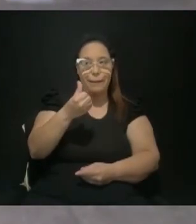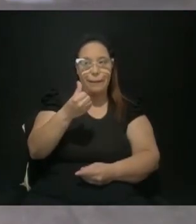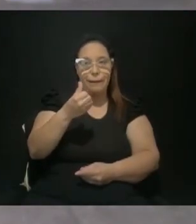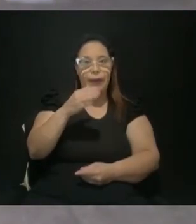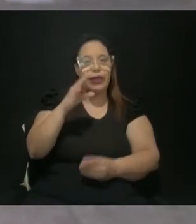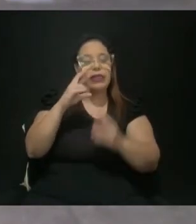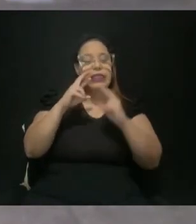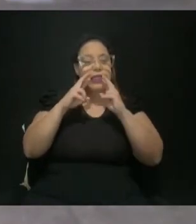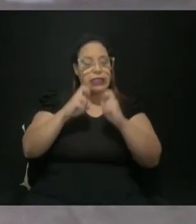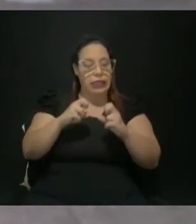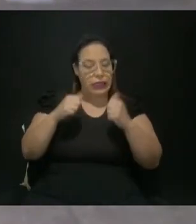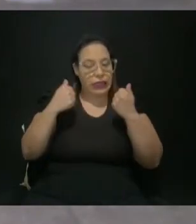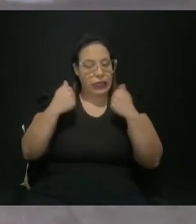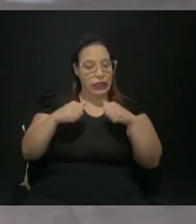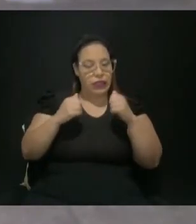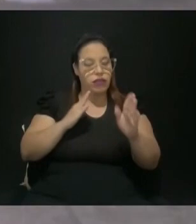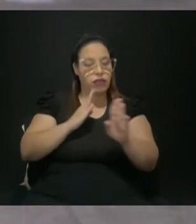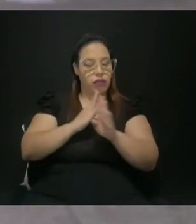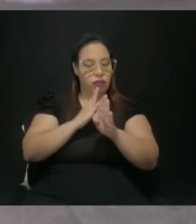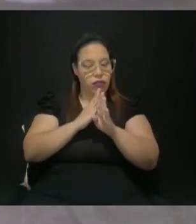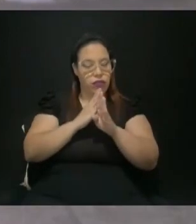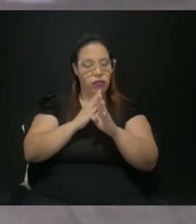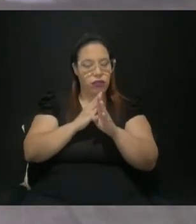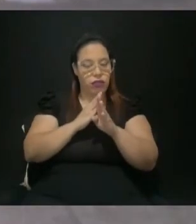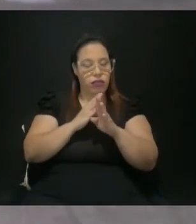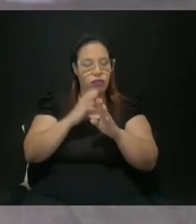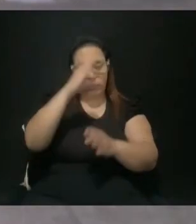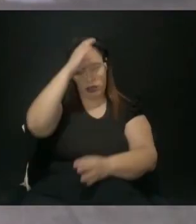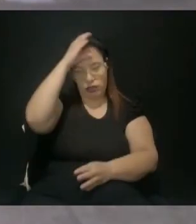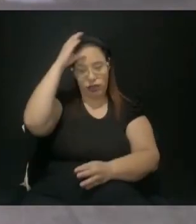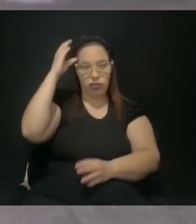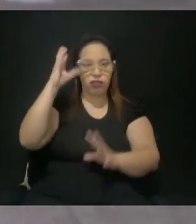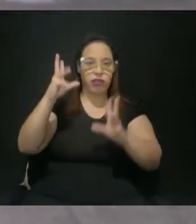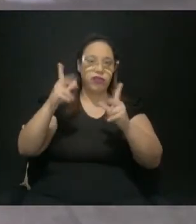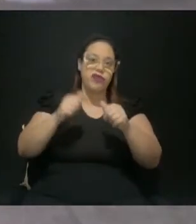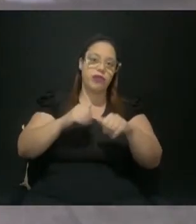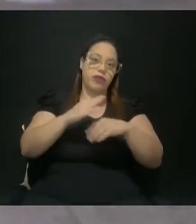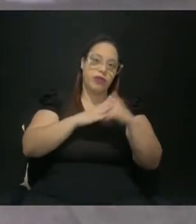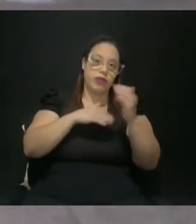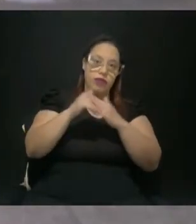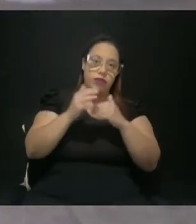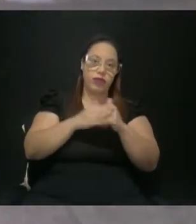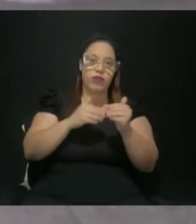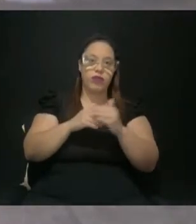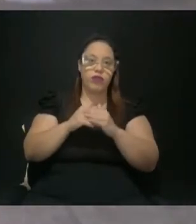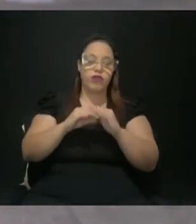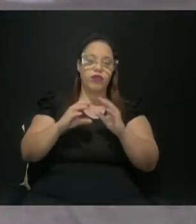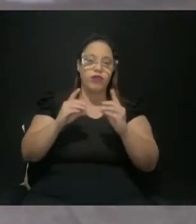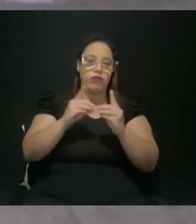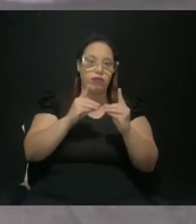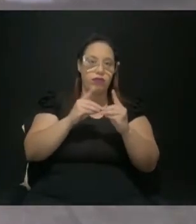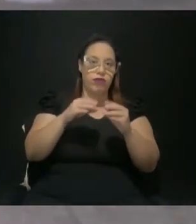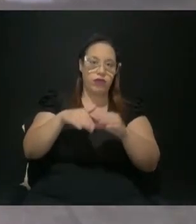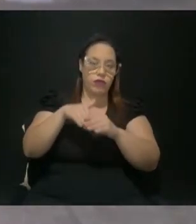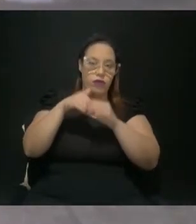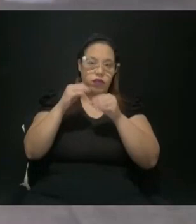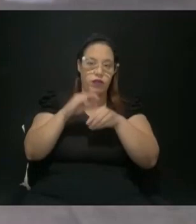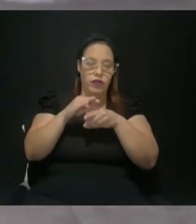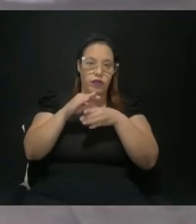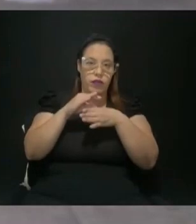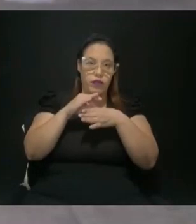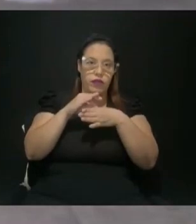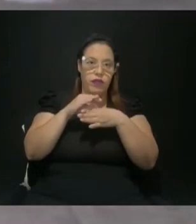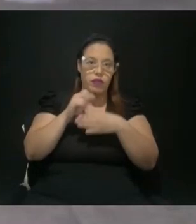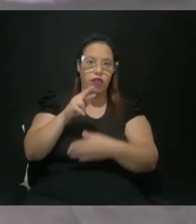necessidade de estar mais próximo do consumidor. Então todos esses serviços que ele conta nos atendimentos do Procon, nos Agilizas, no